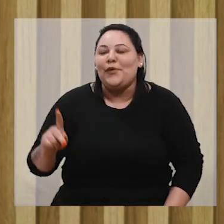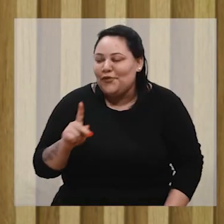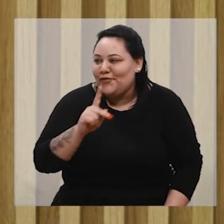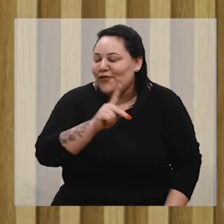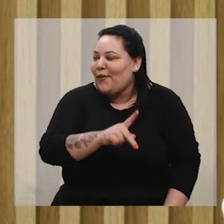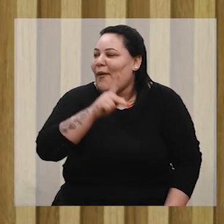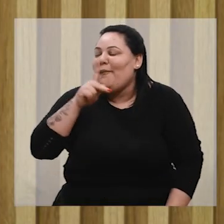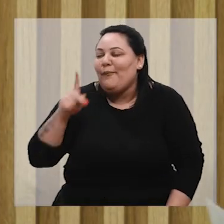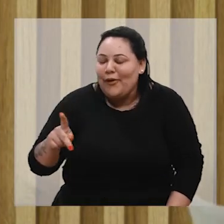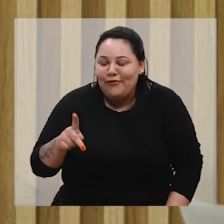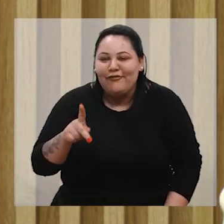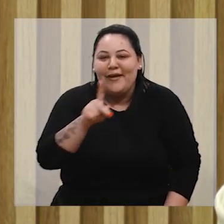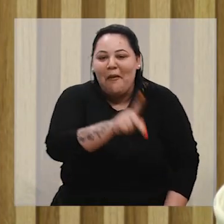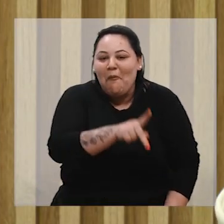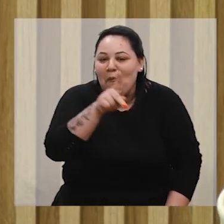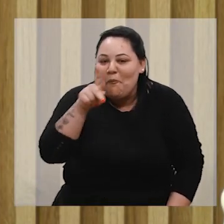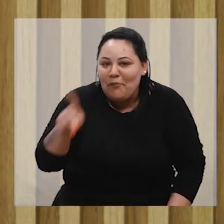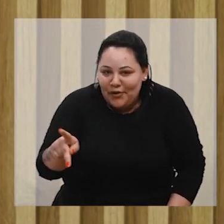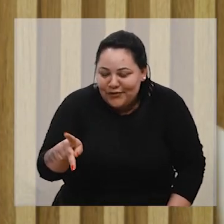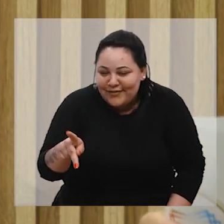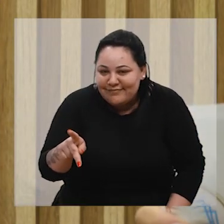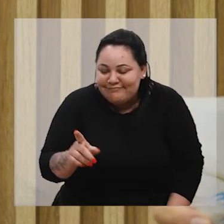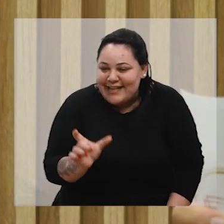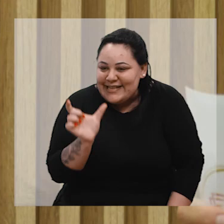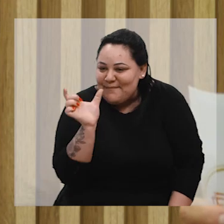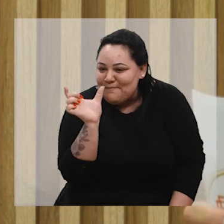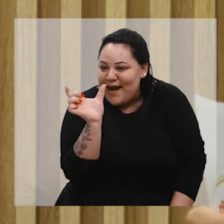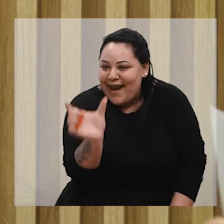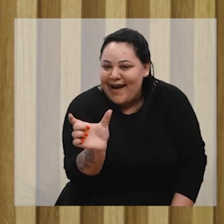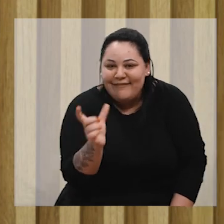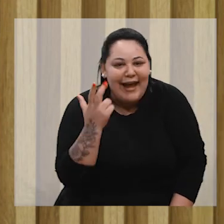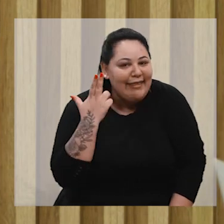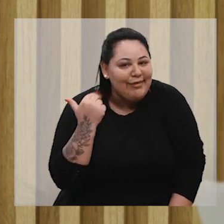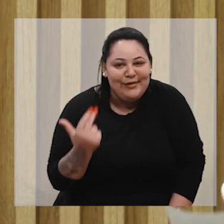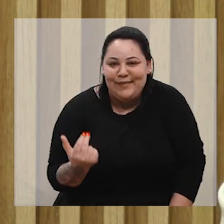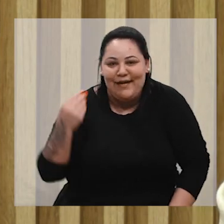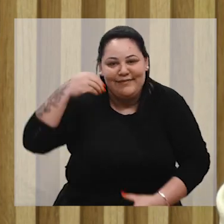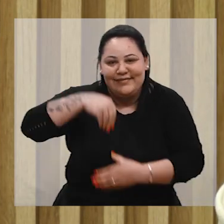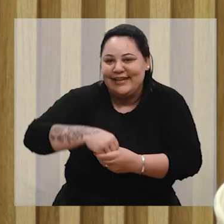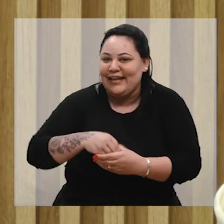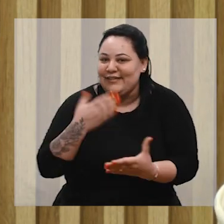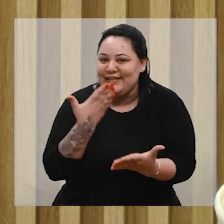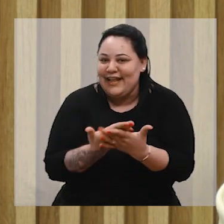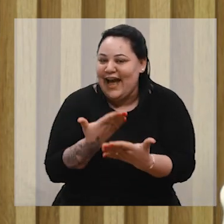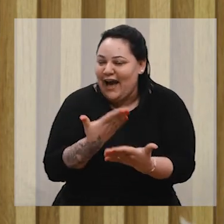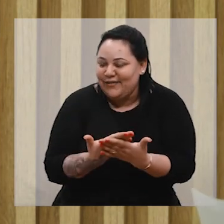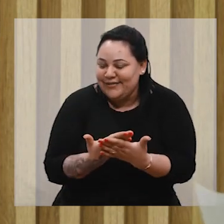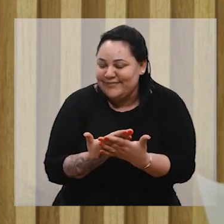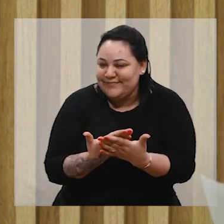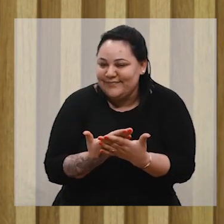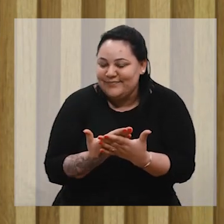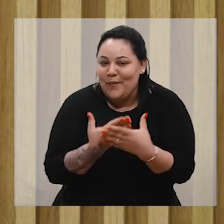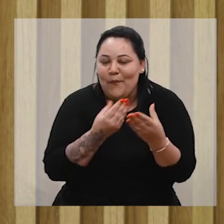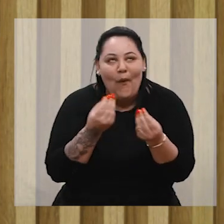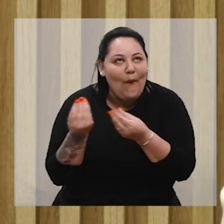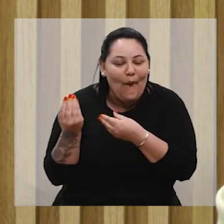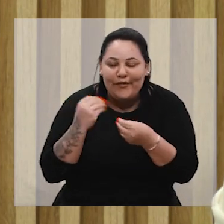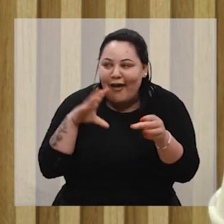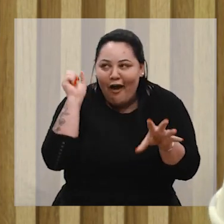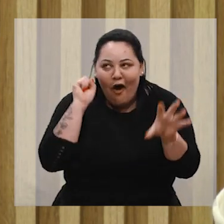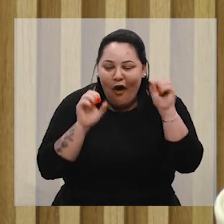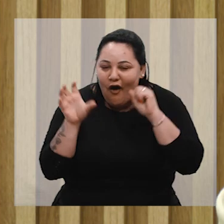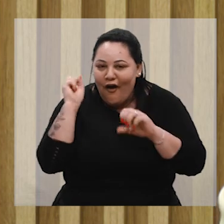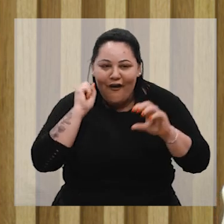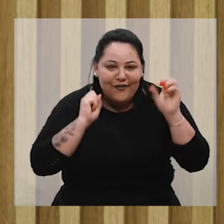Prof, prof, prof. Essa expressão é muito comum na sala de aula, não uma só vez,